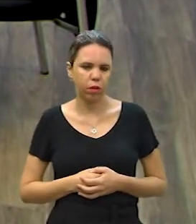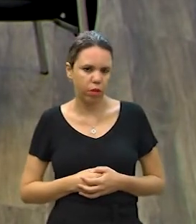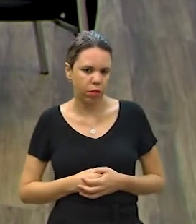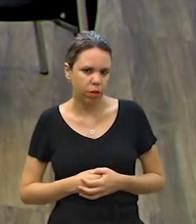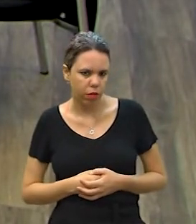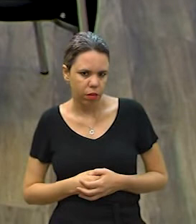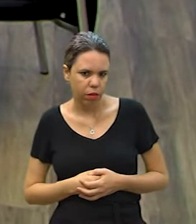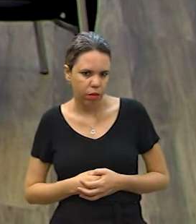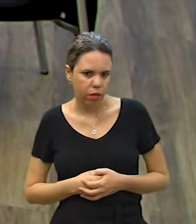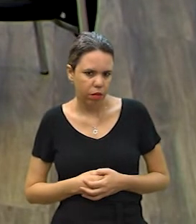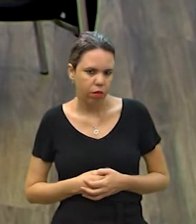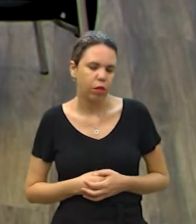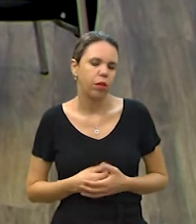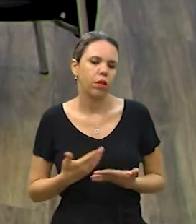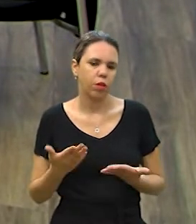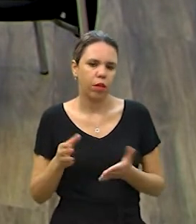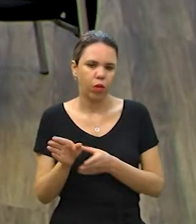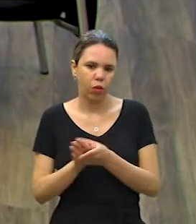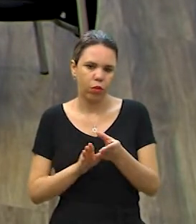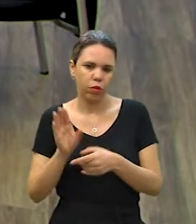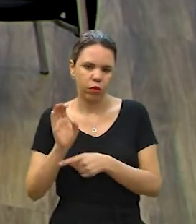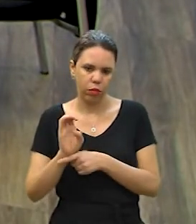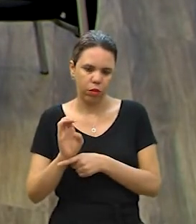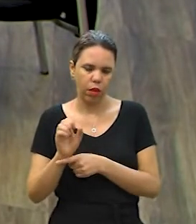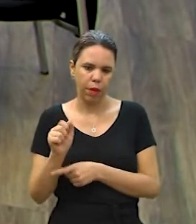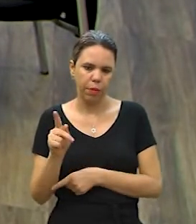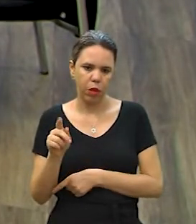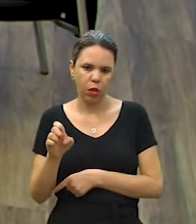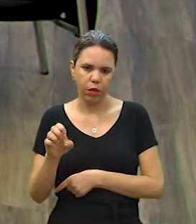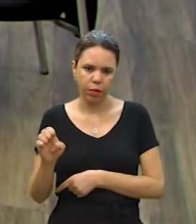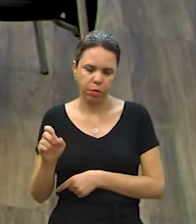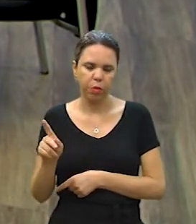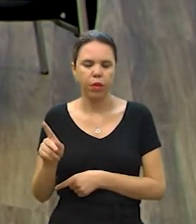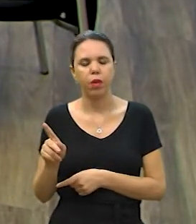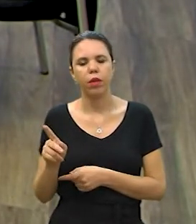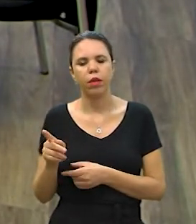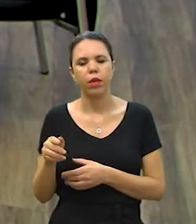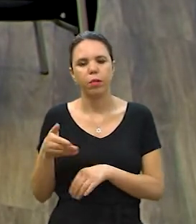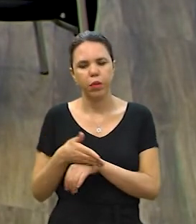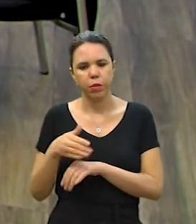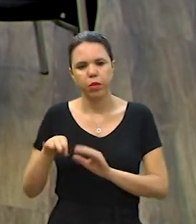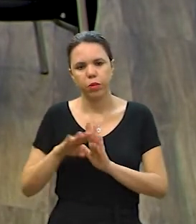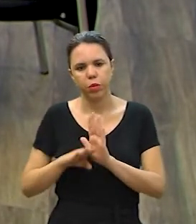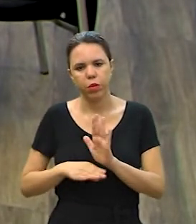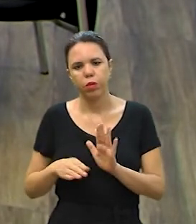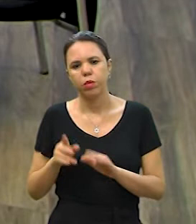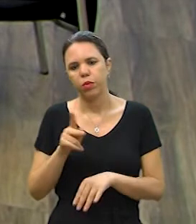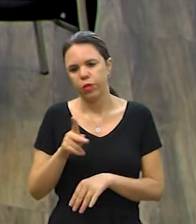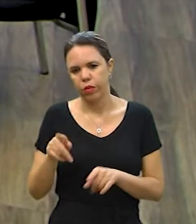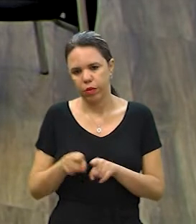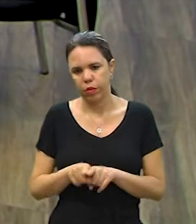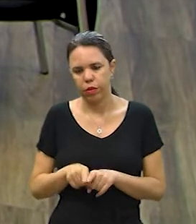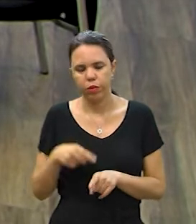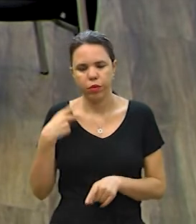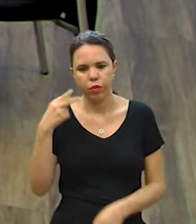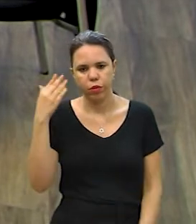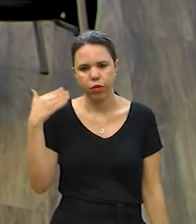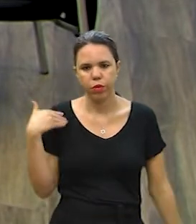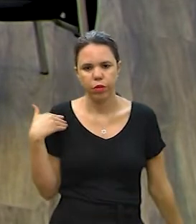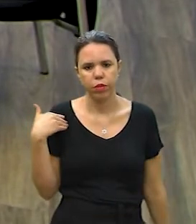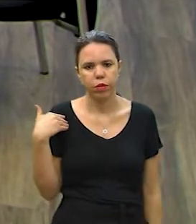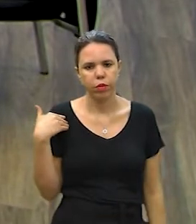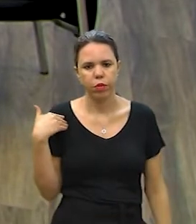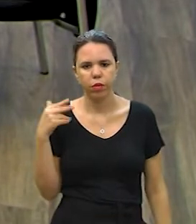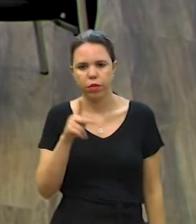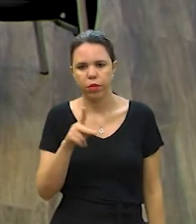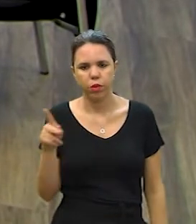Solange Posuto, conselheira estadual da POS, participando do Questão de Ordem, que é professora também. Vereadora Débora Palermo,